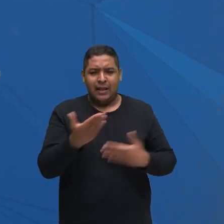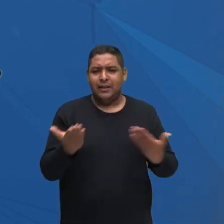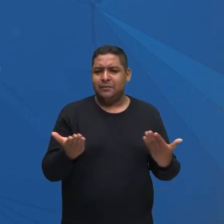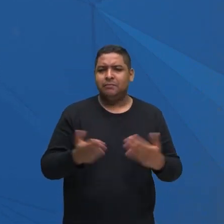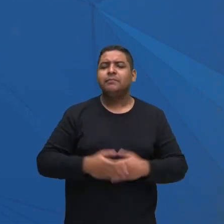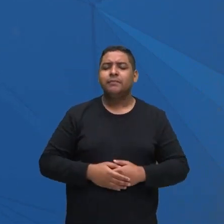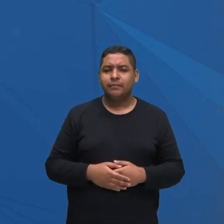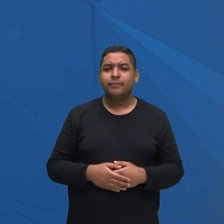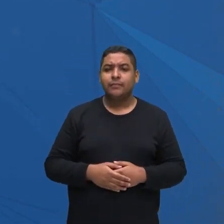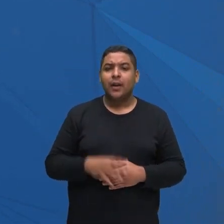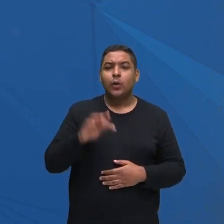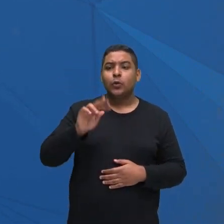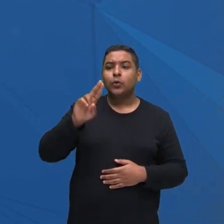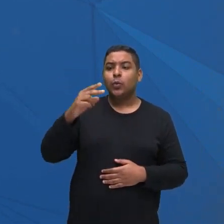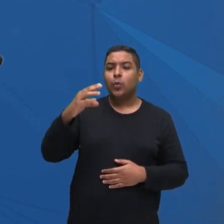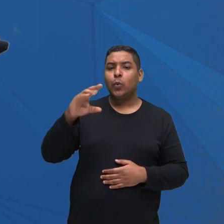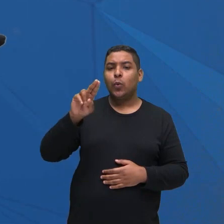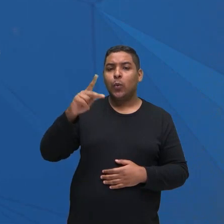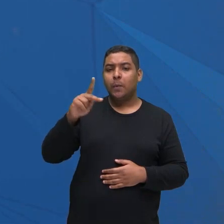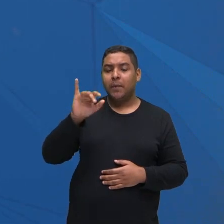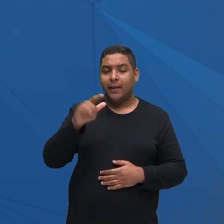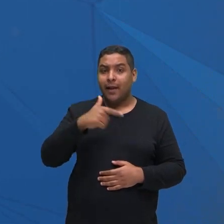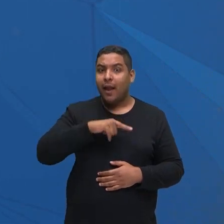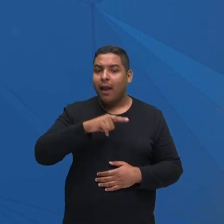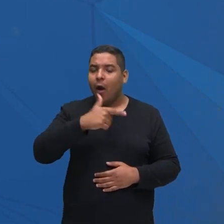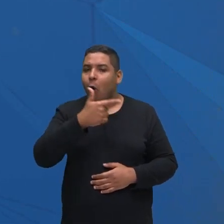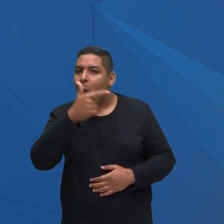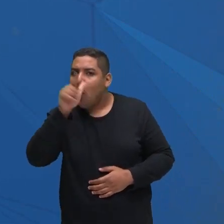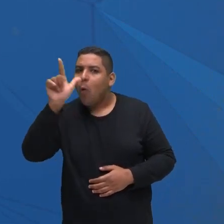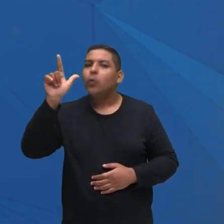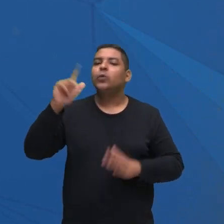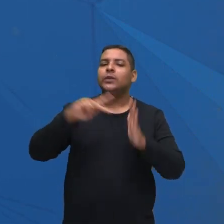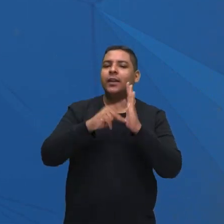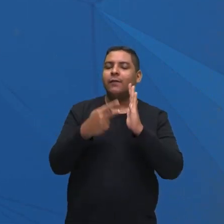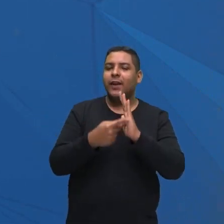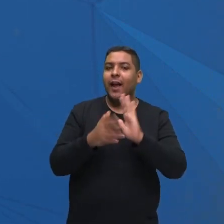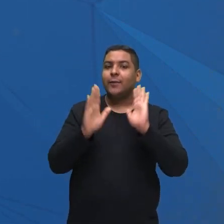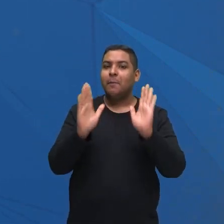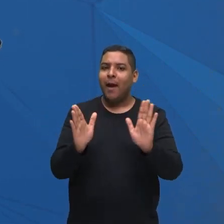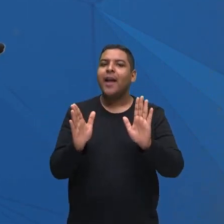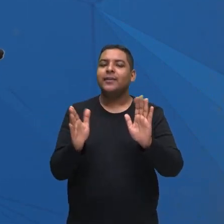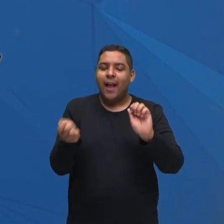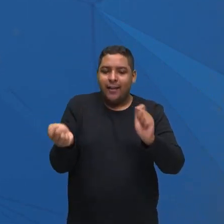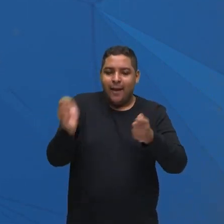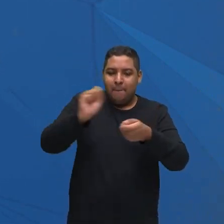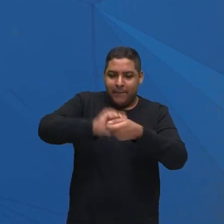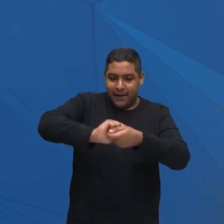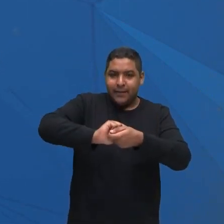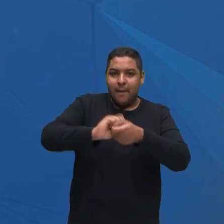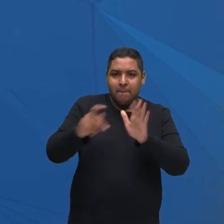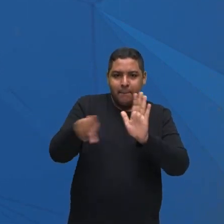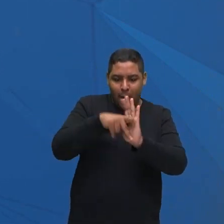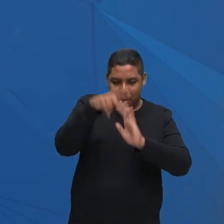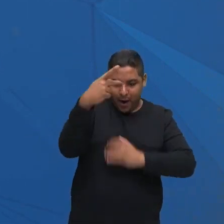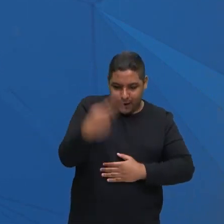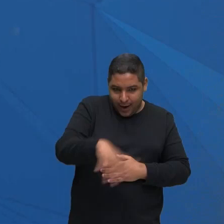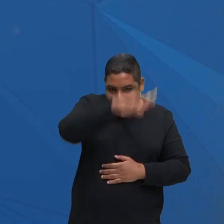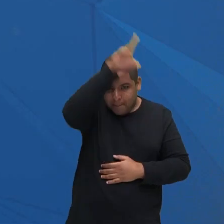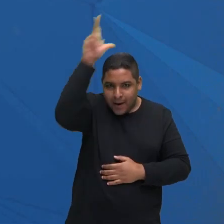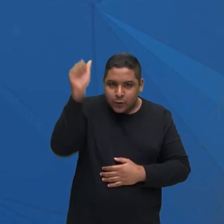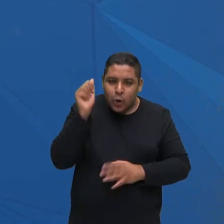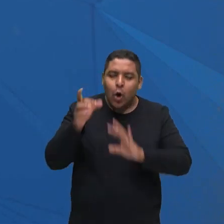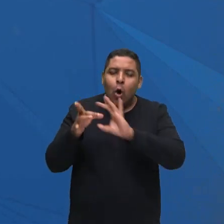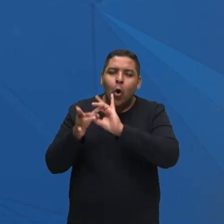só, né, ele tem um outro significado. Mas quando a gente incorpora ele no amazonês, né, com esse contexto da fala de